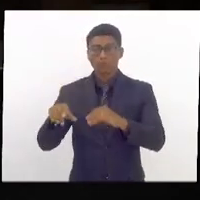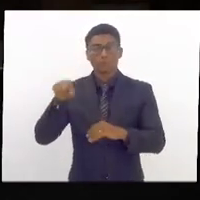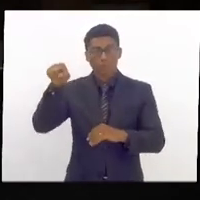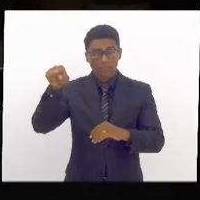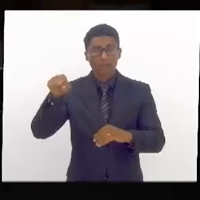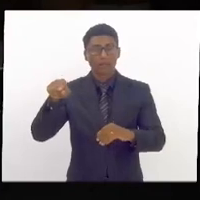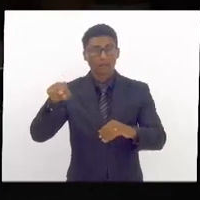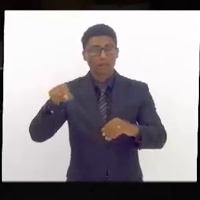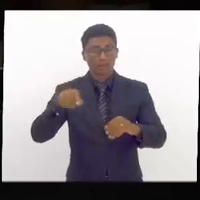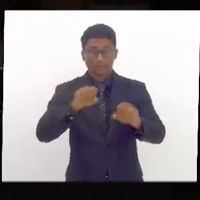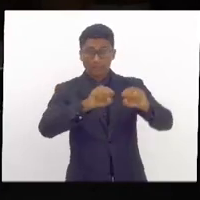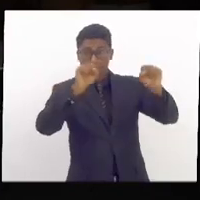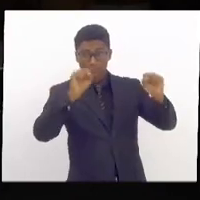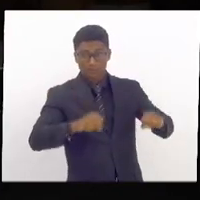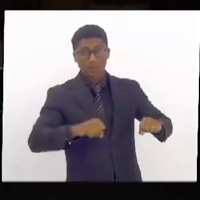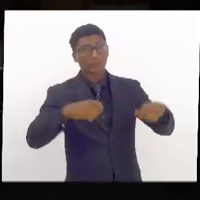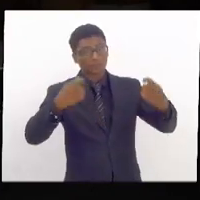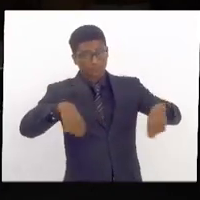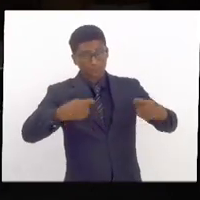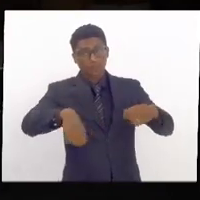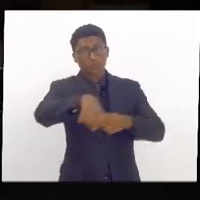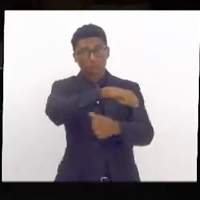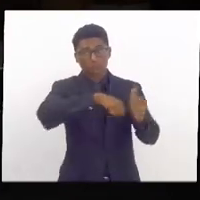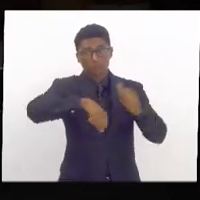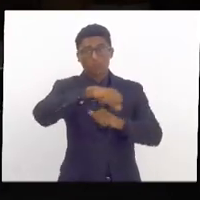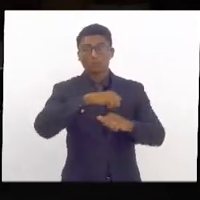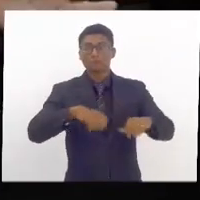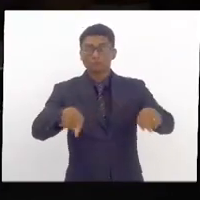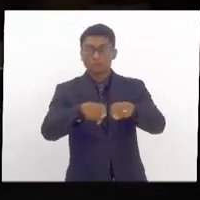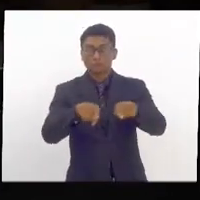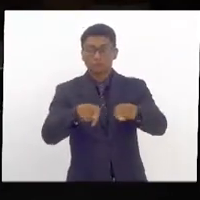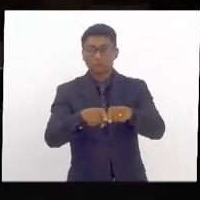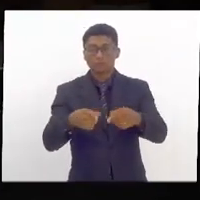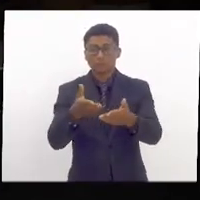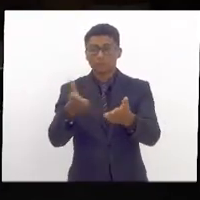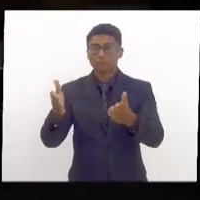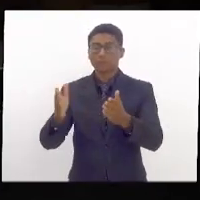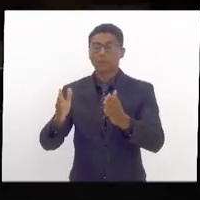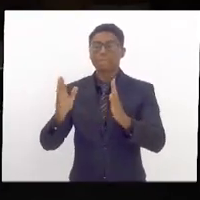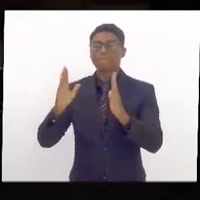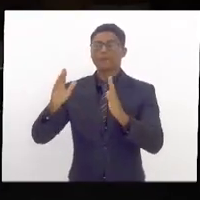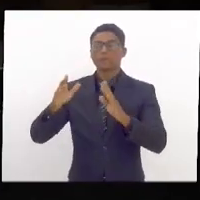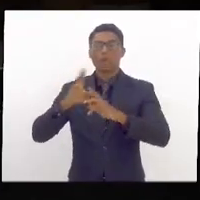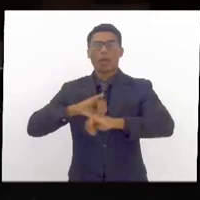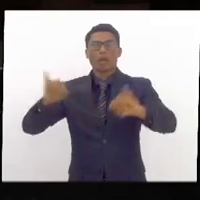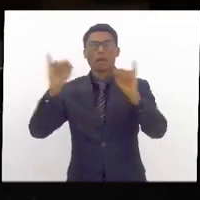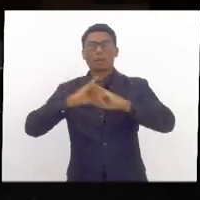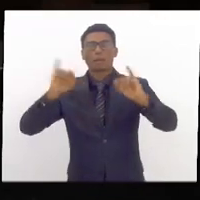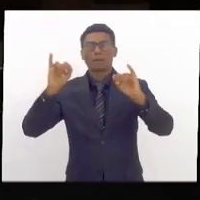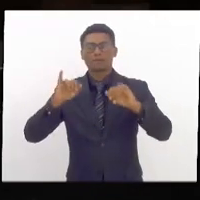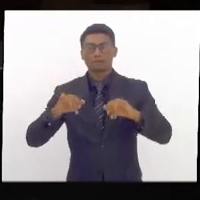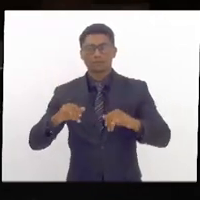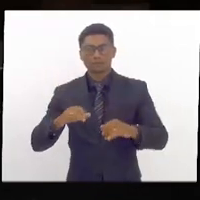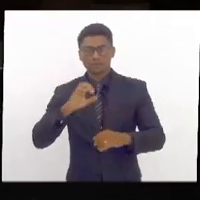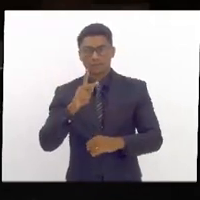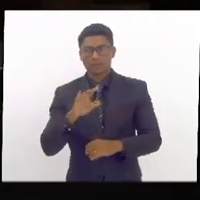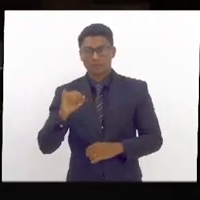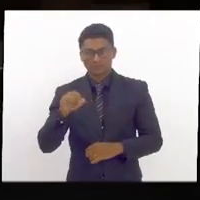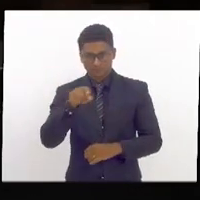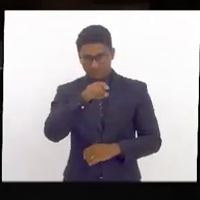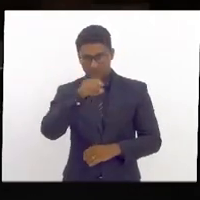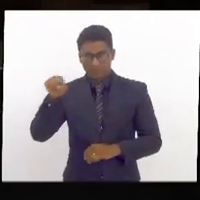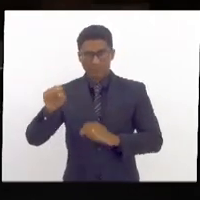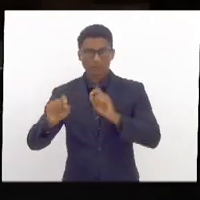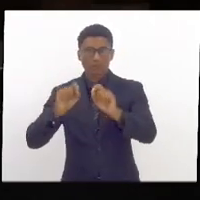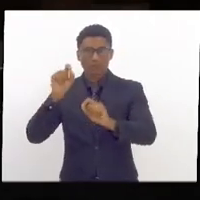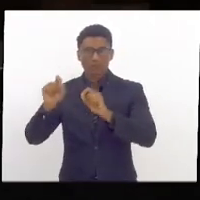para funcionar. Que durante a campanha, deputado Rodrigo Amorim, deram lá um miguezinho lá. Durante a campanha, na época da CPI, deram um miguezinho